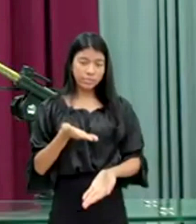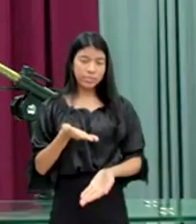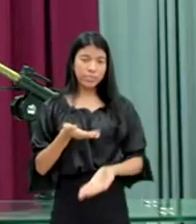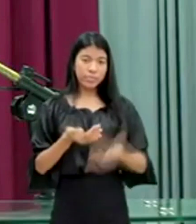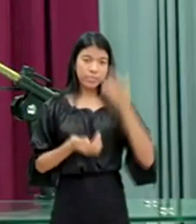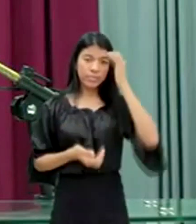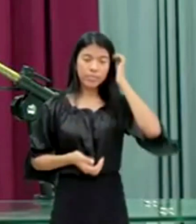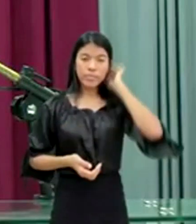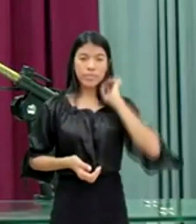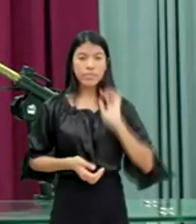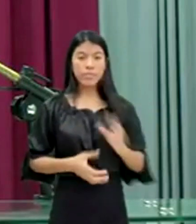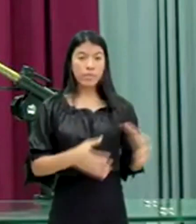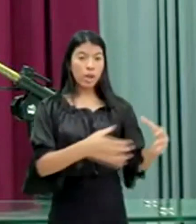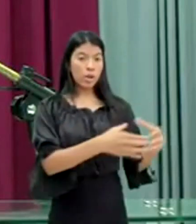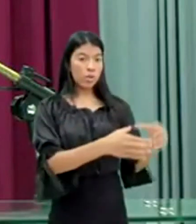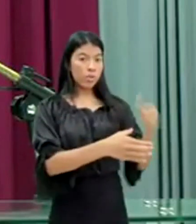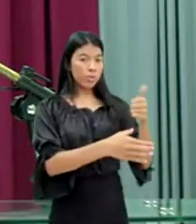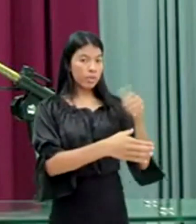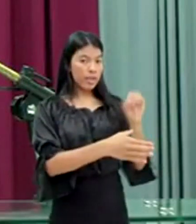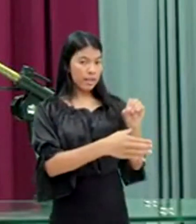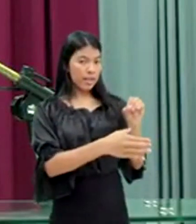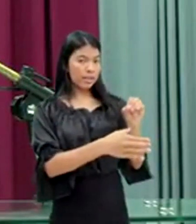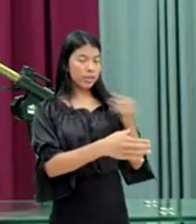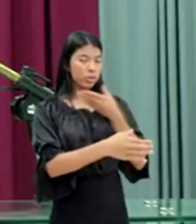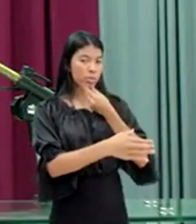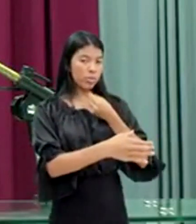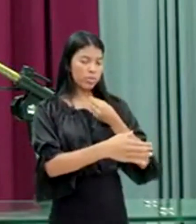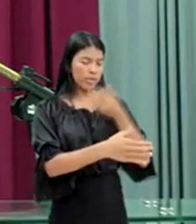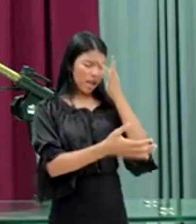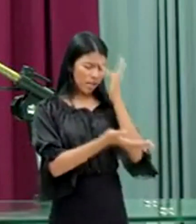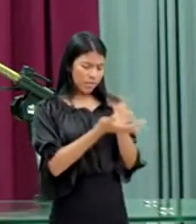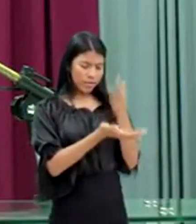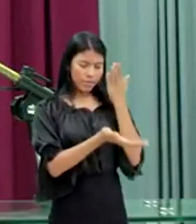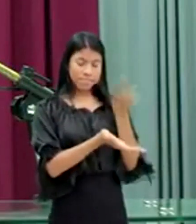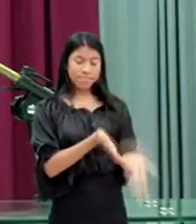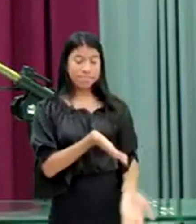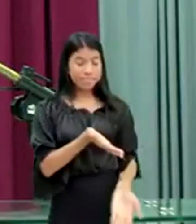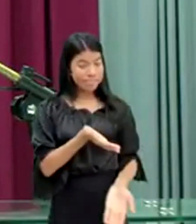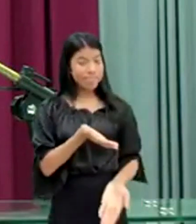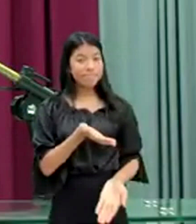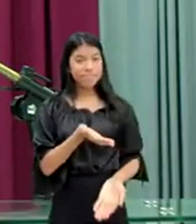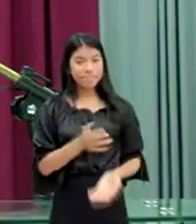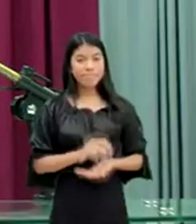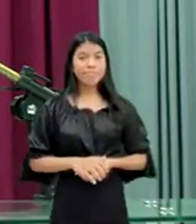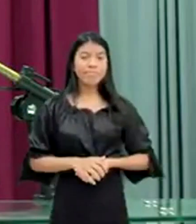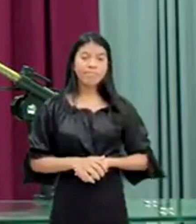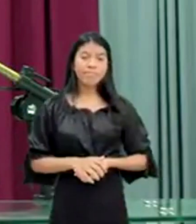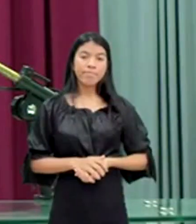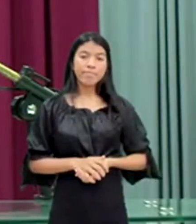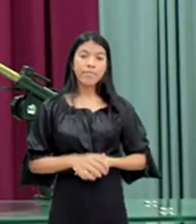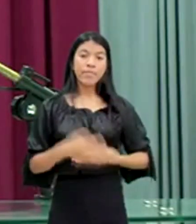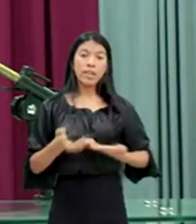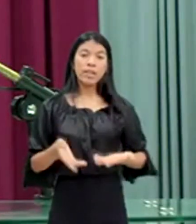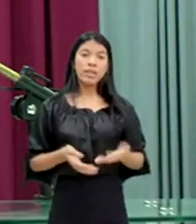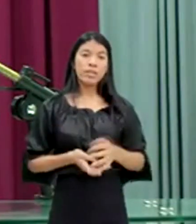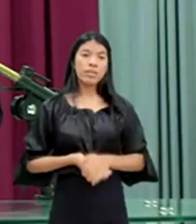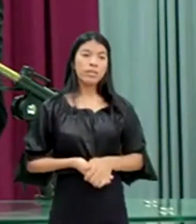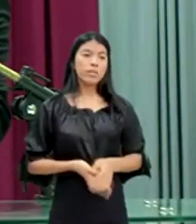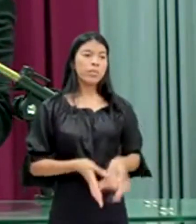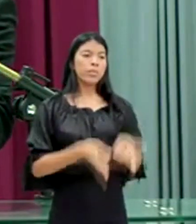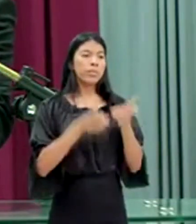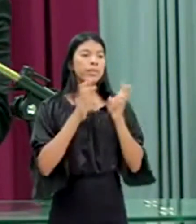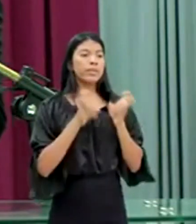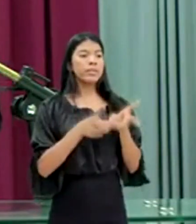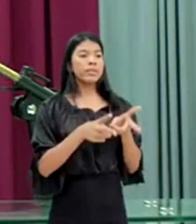verdade, 10, não é? Perderam a fé, e aí começaram a enxergar coisas